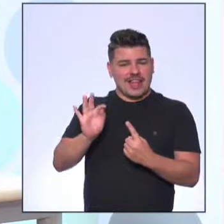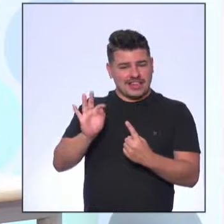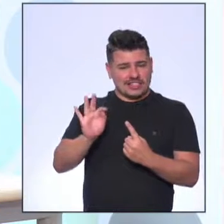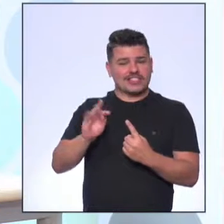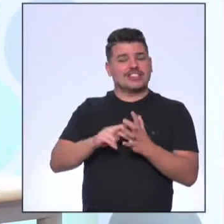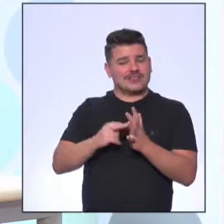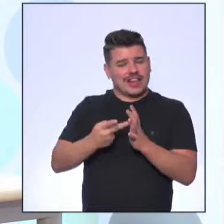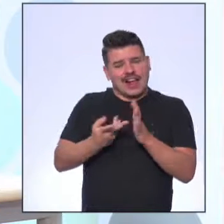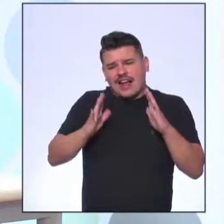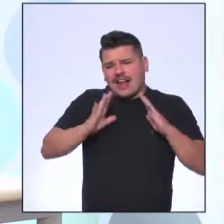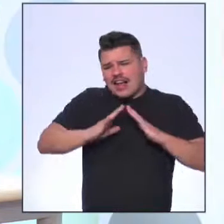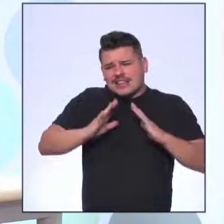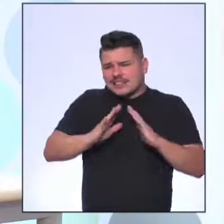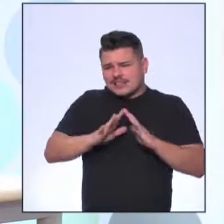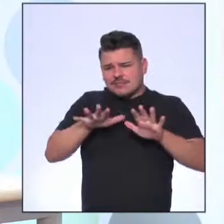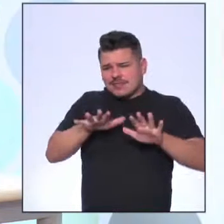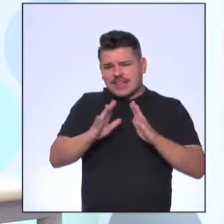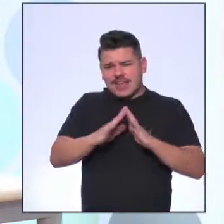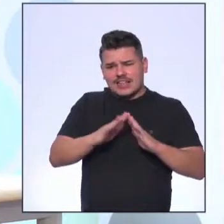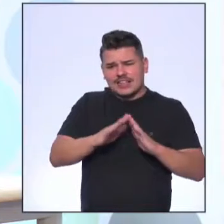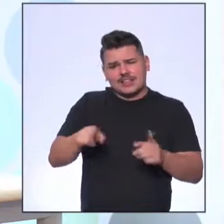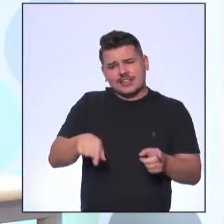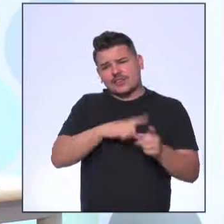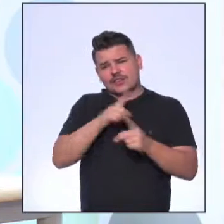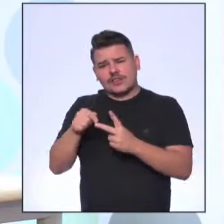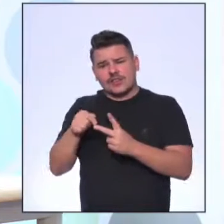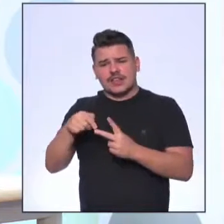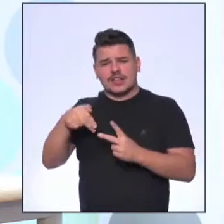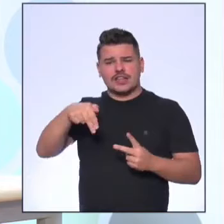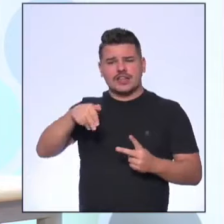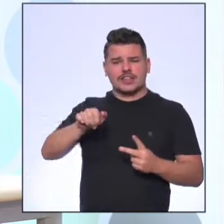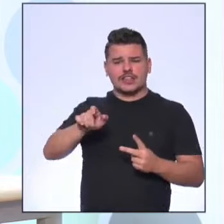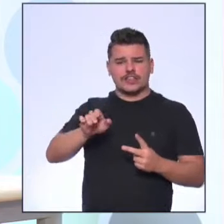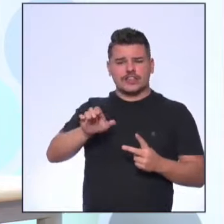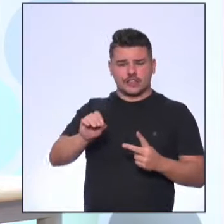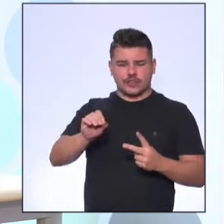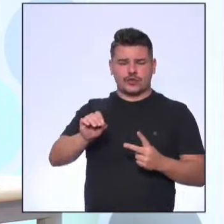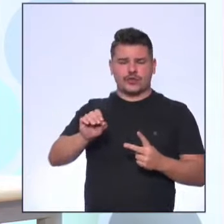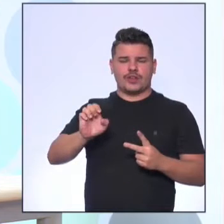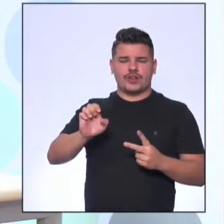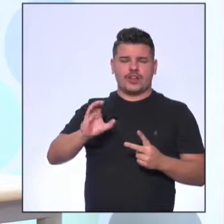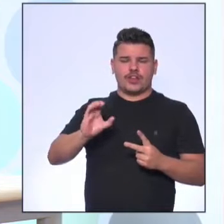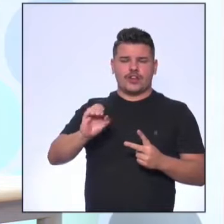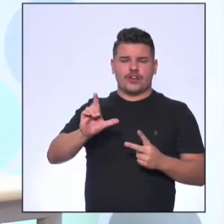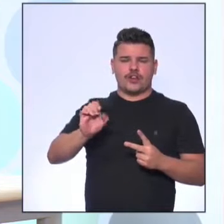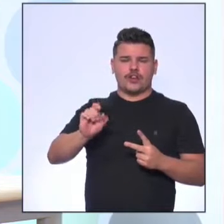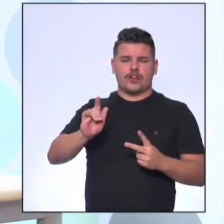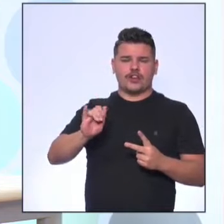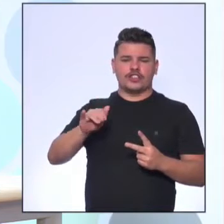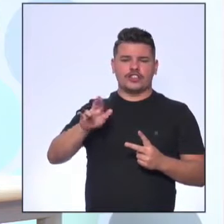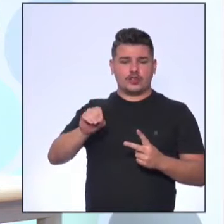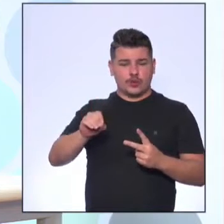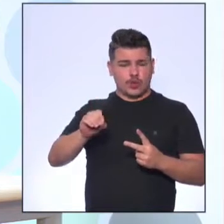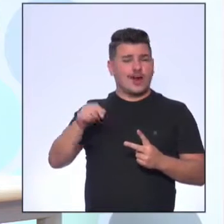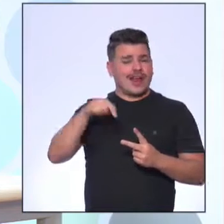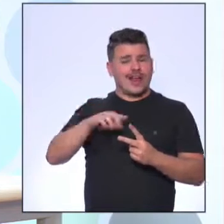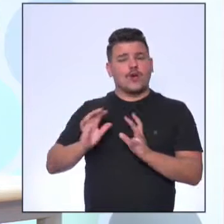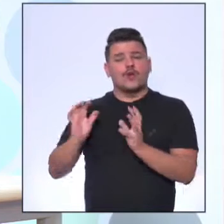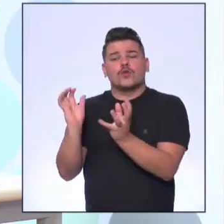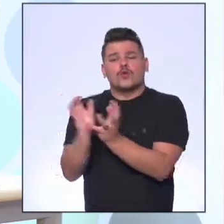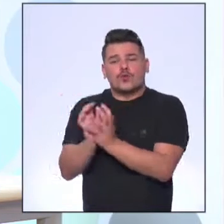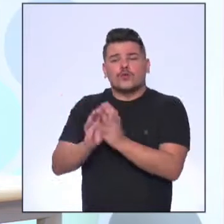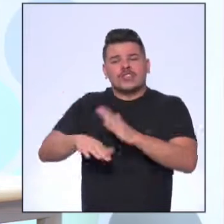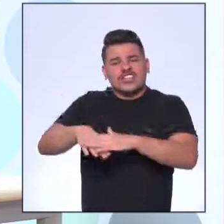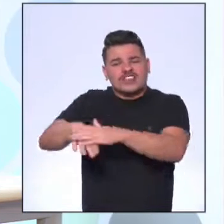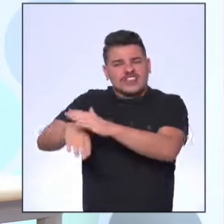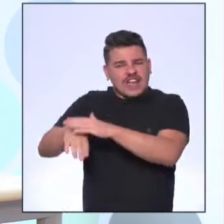habitação mesmo, tá? E o que é nicho ecológico. Tá? O nicho ecológico é o conjunto de atividades que esses